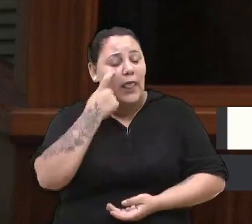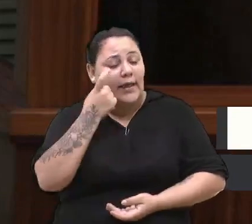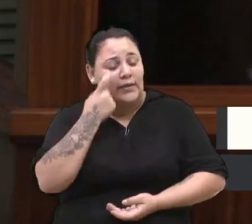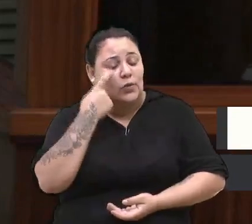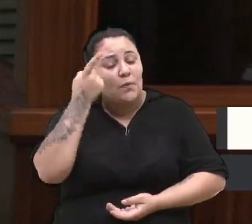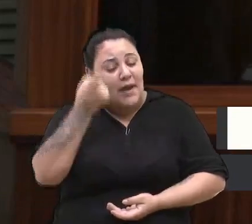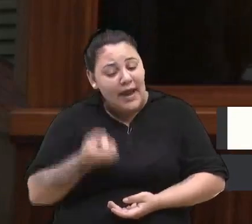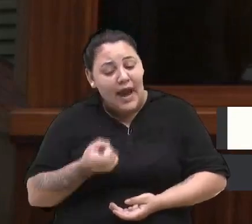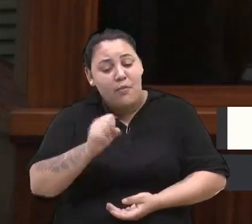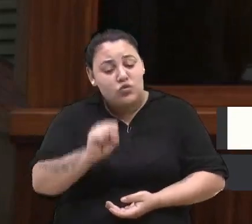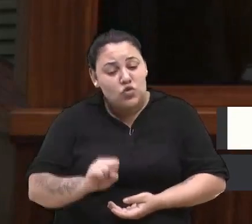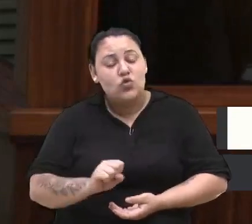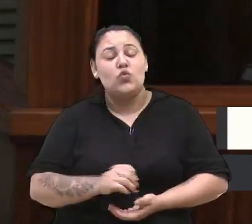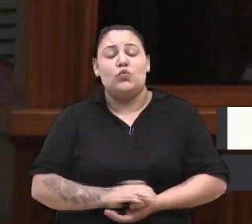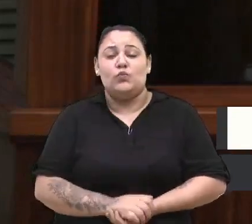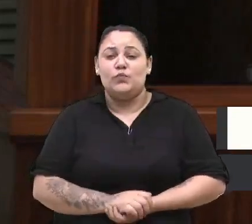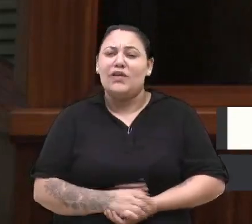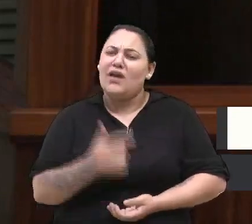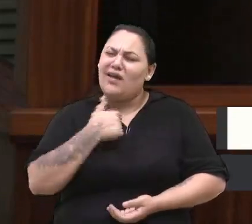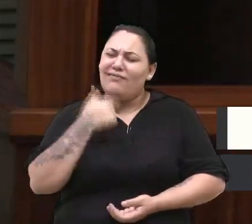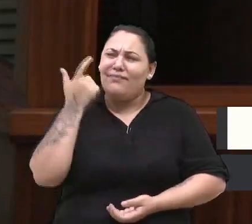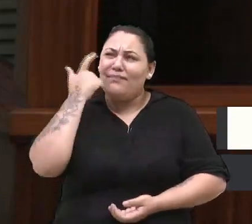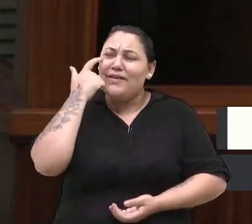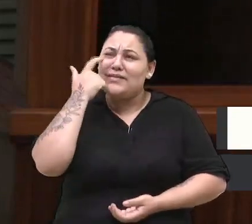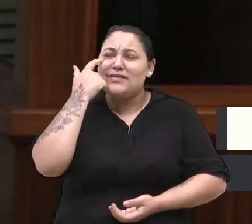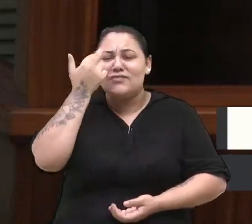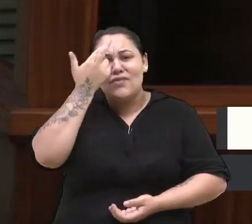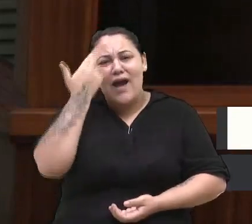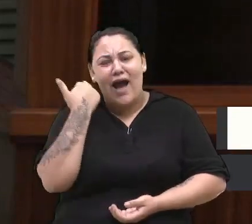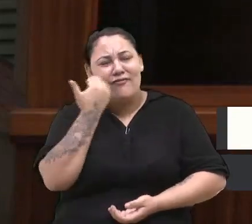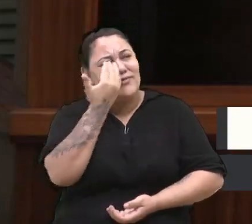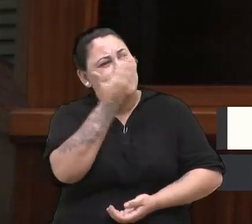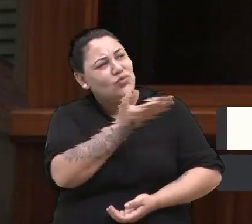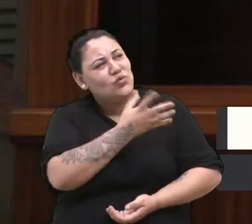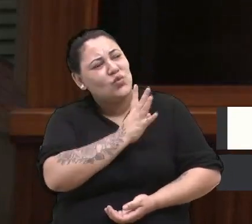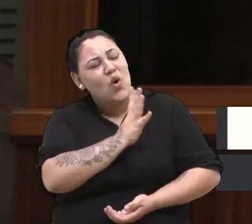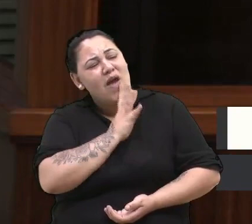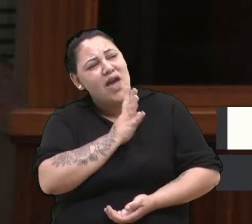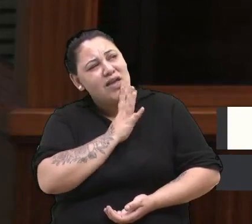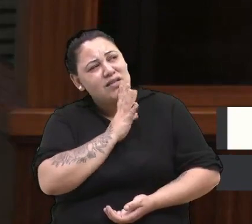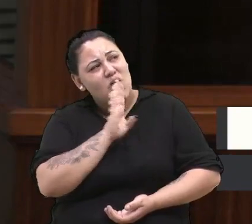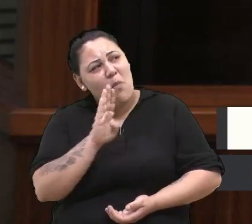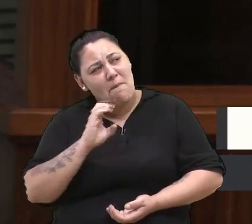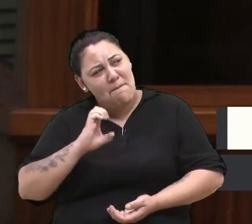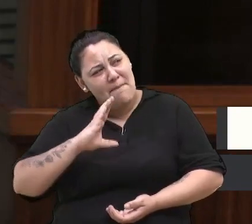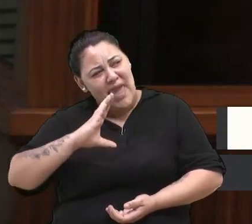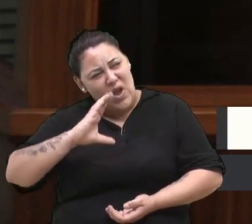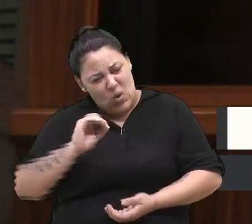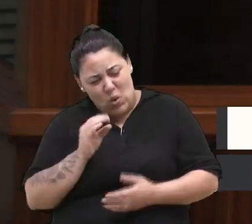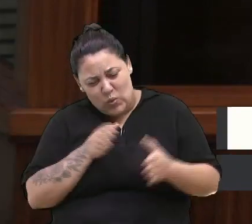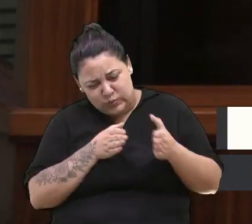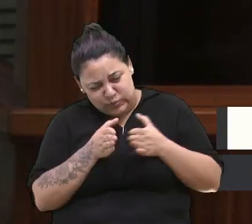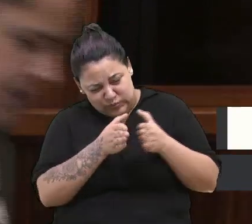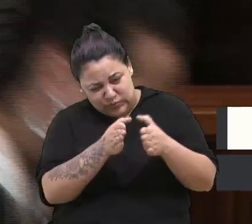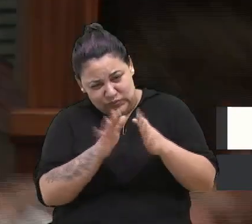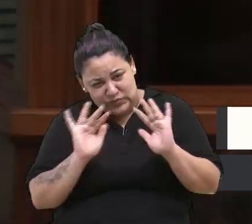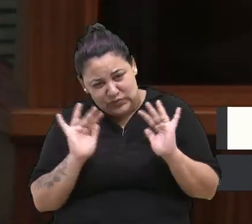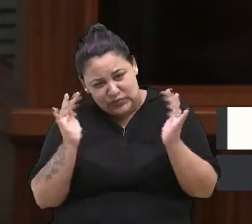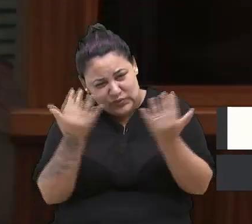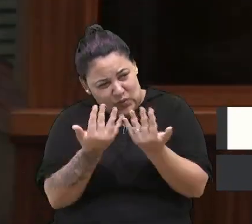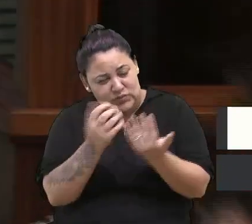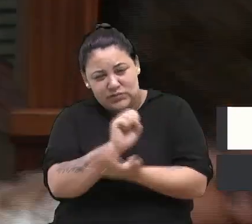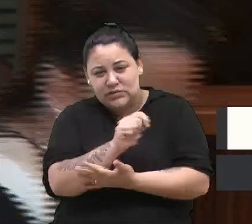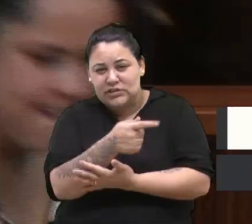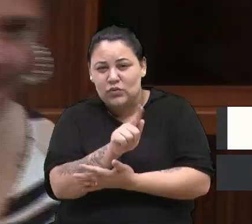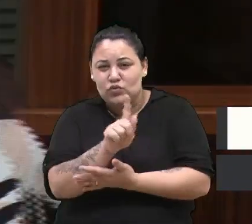aqui eu fico pensando, vereador Rafael Bueno, o senhor que conhece tão bem ali o Beco, né? A região ali no entorno do São Genaro. Nós já